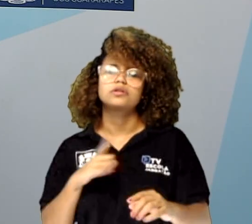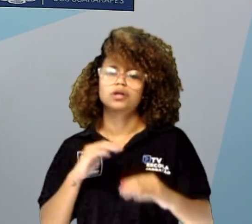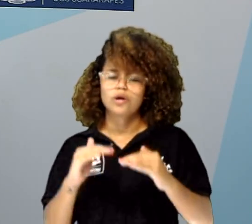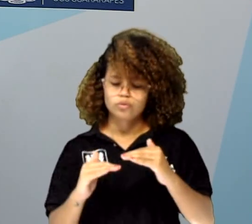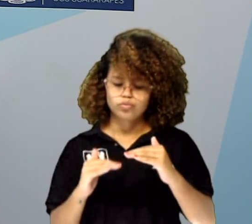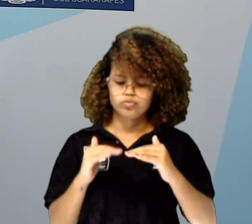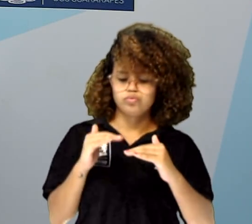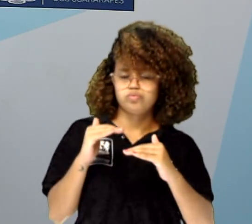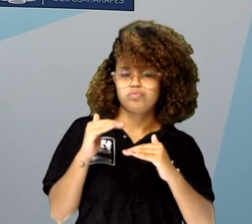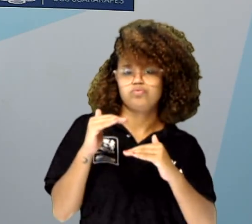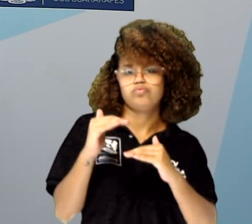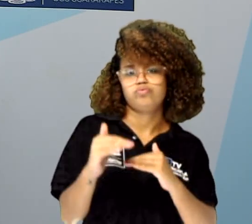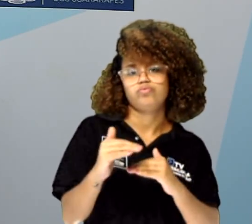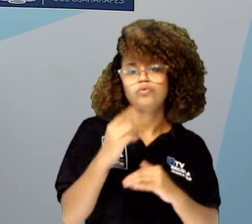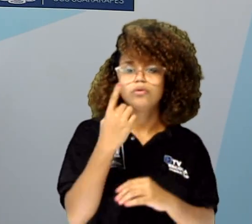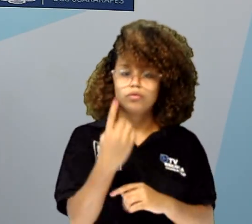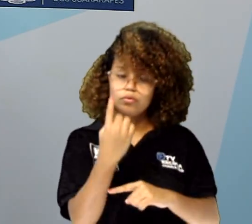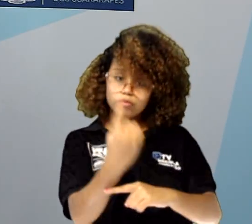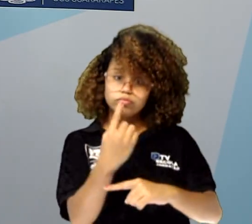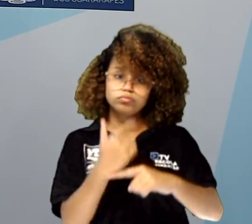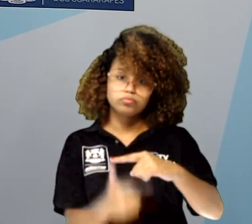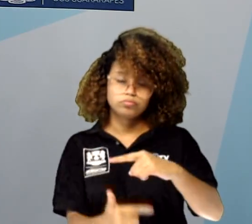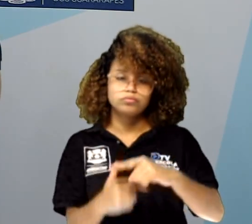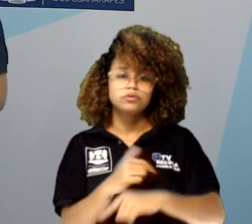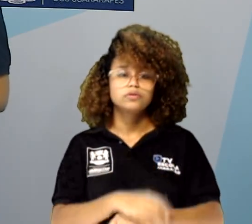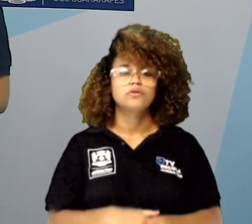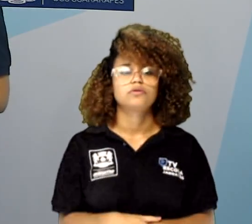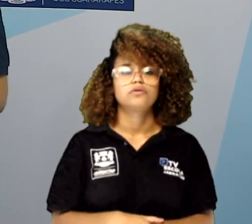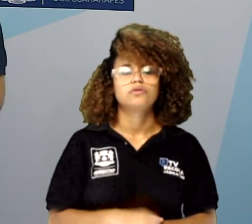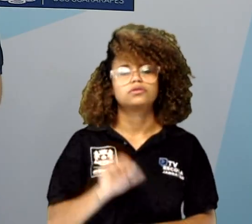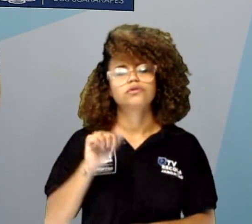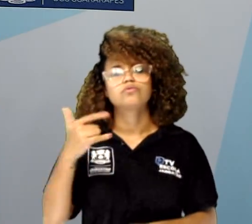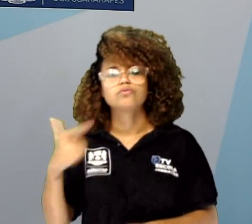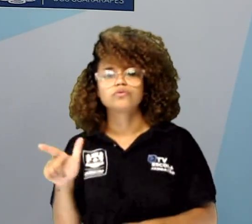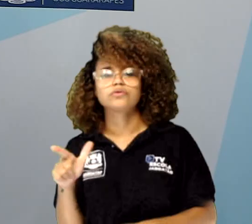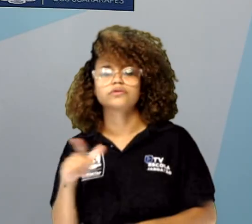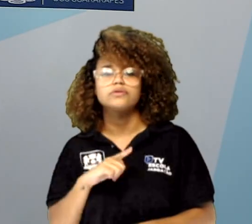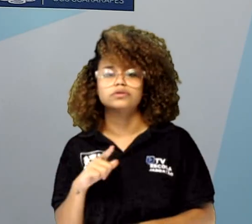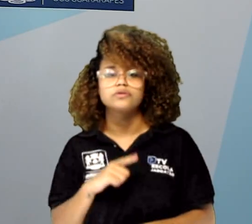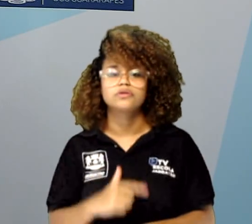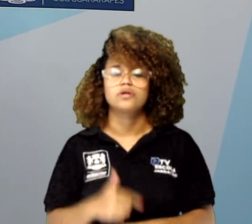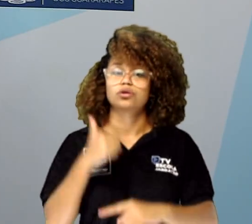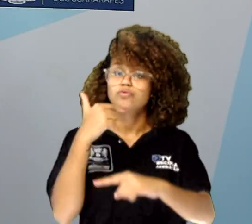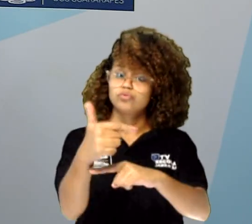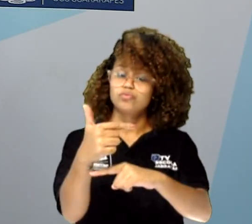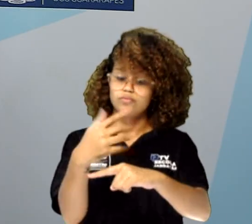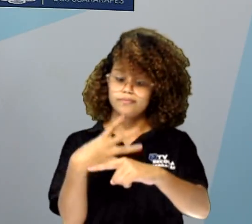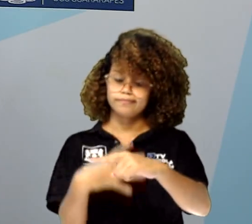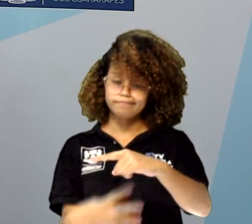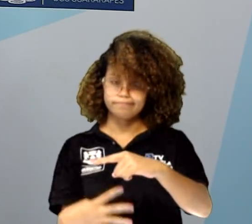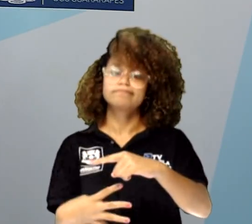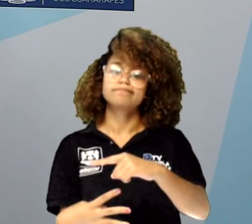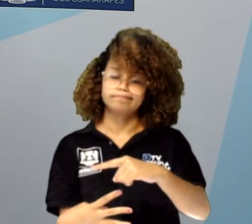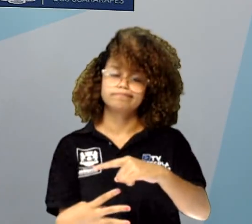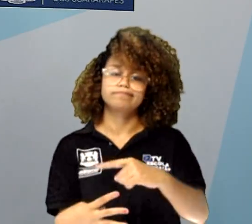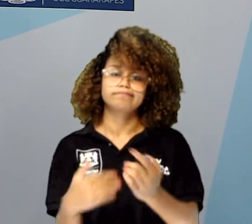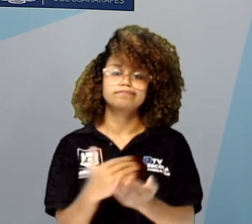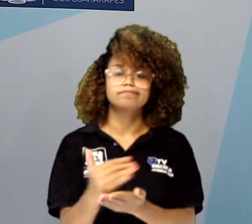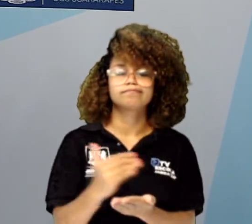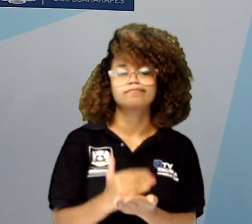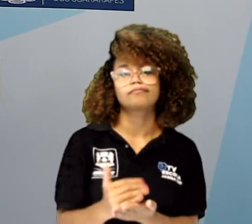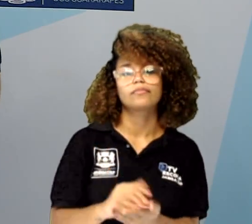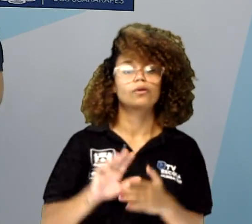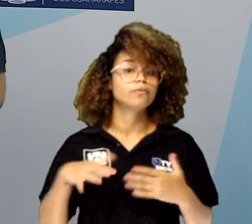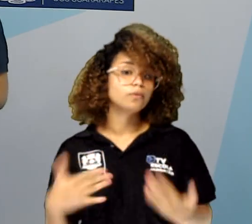é uma de 2. Se eu fosse expressar no próximo, a gente tem aqui, ó, 2 de 4 partes. Então a